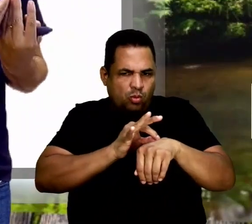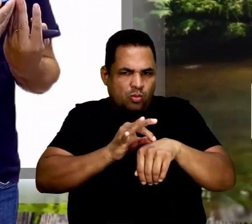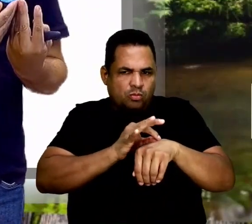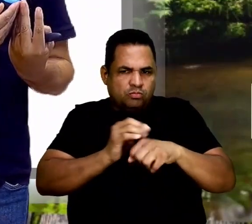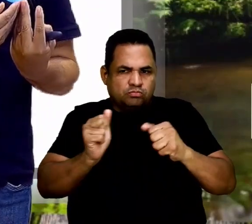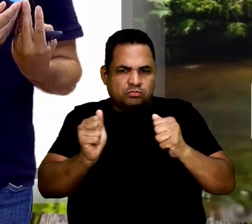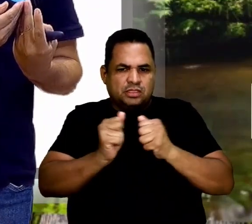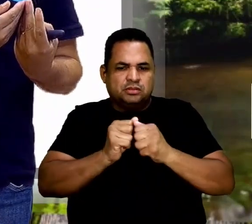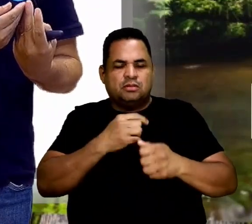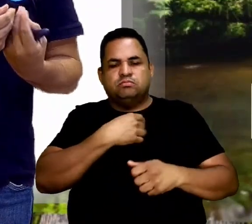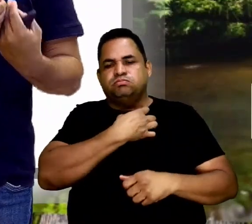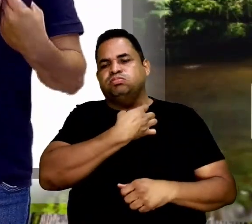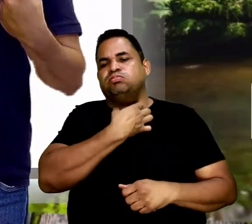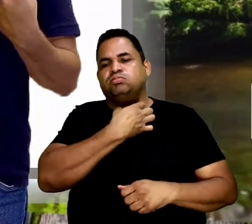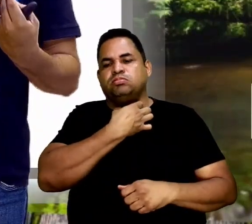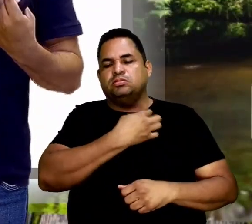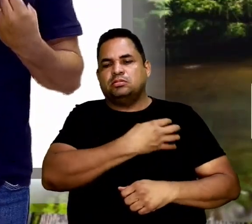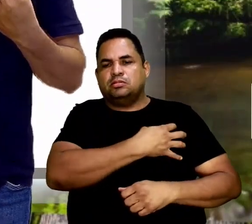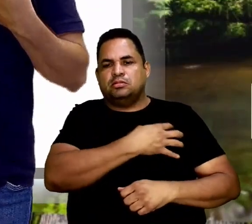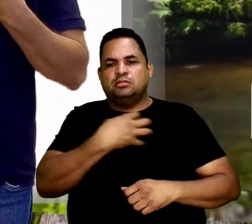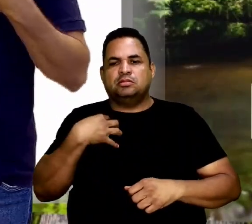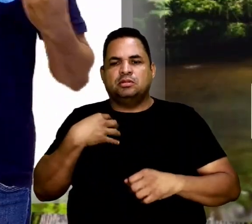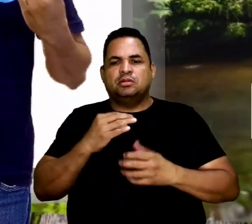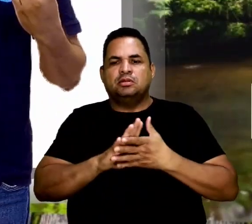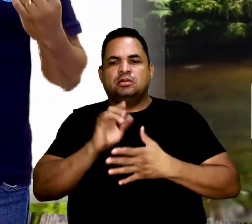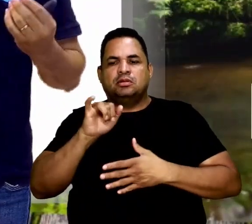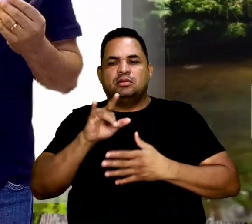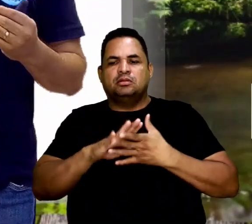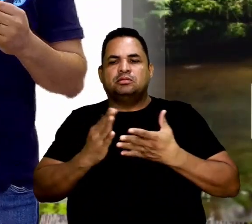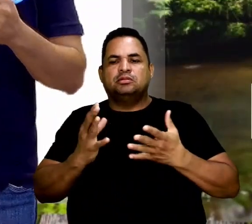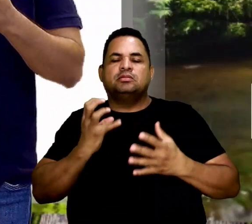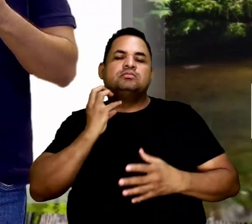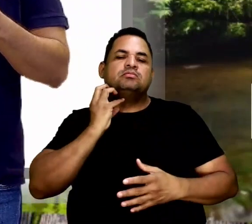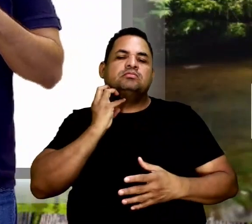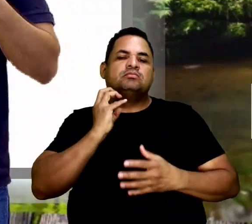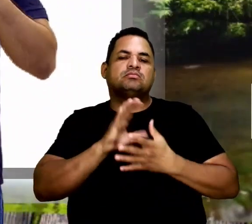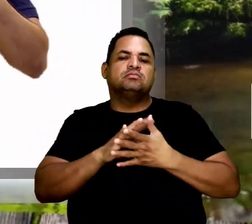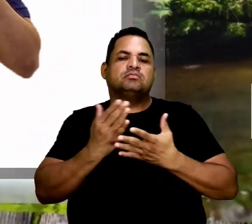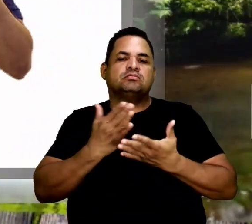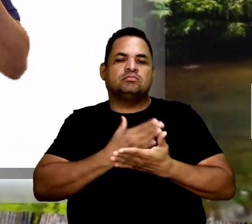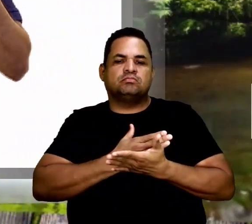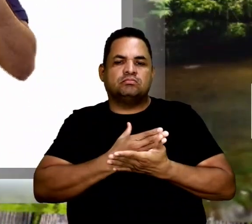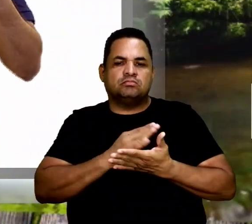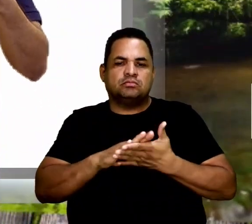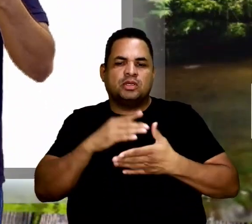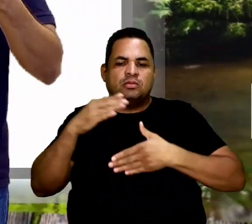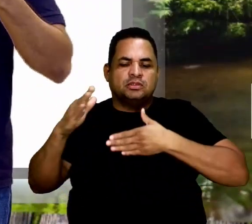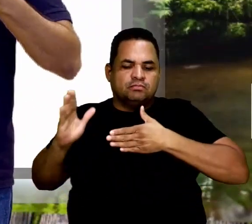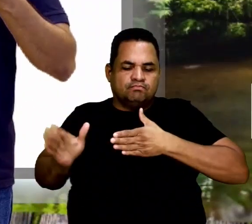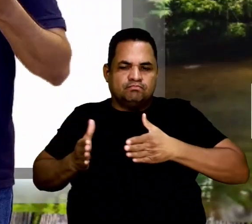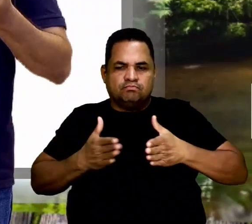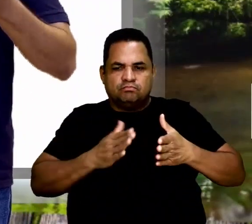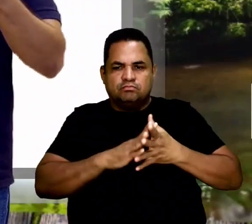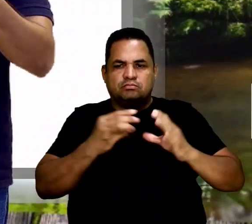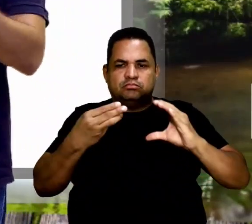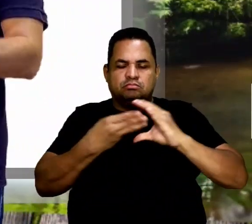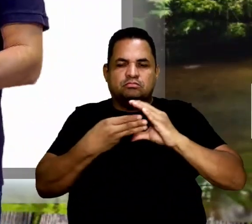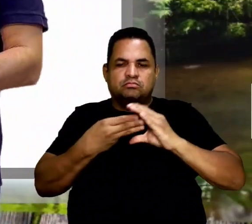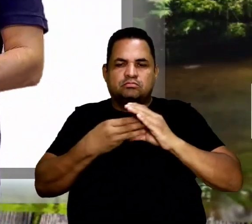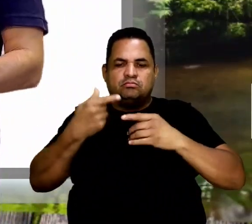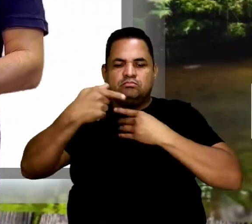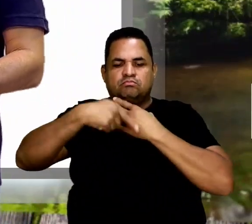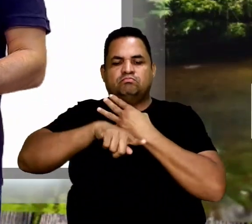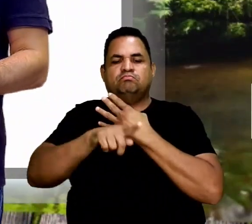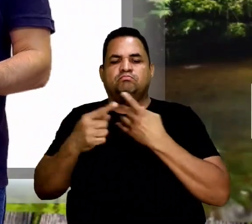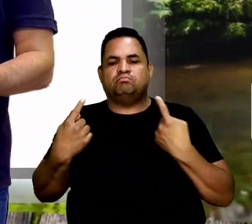dessa região, essas glândulas que estão mais próximas, elas vão passar a produzir células de defesa para